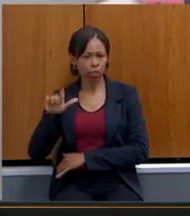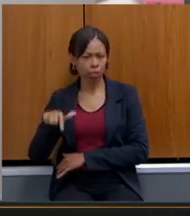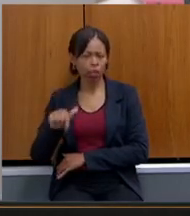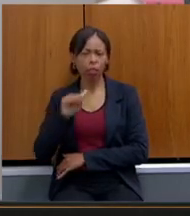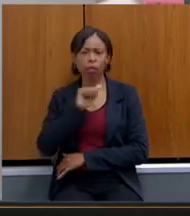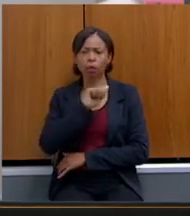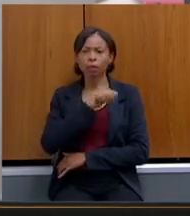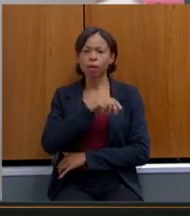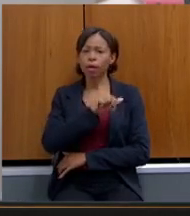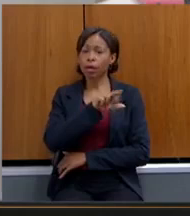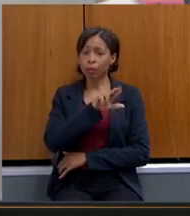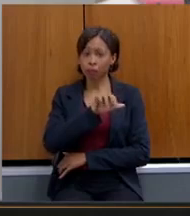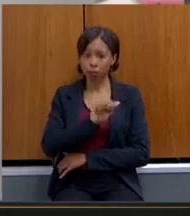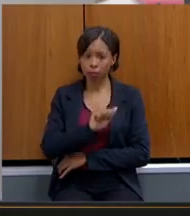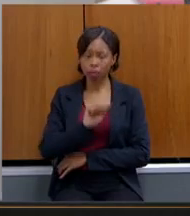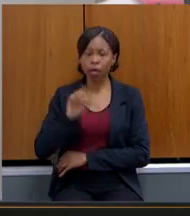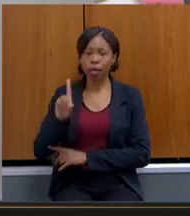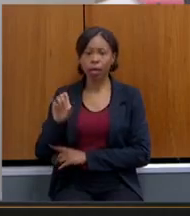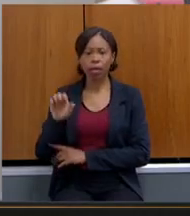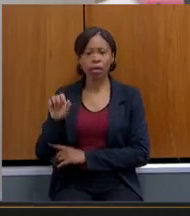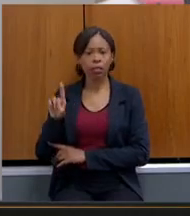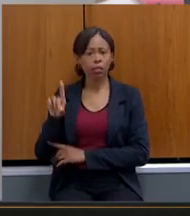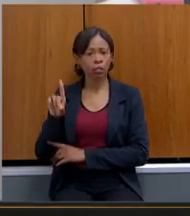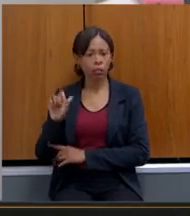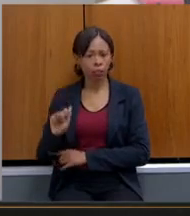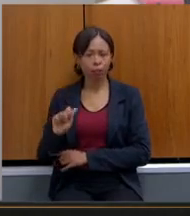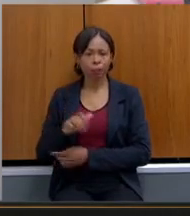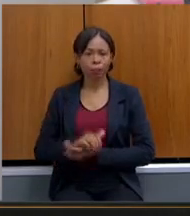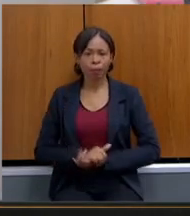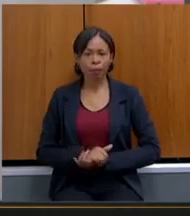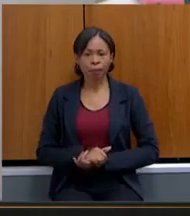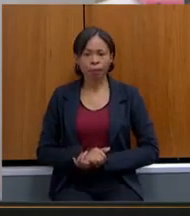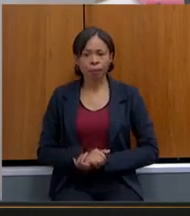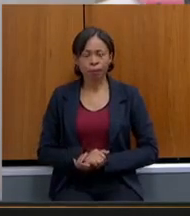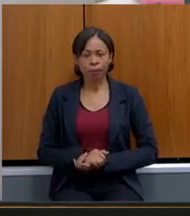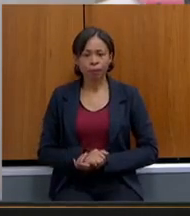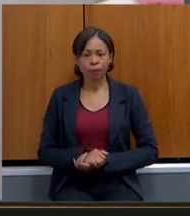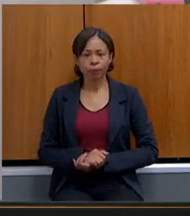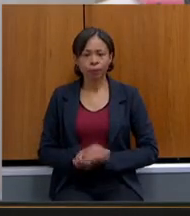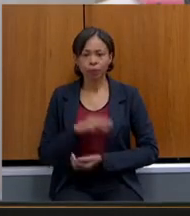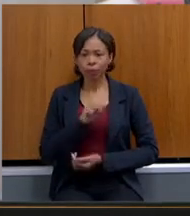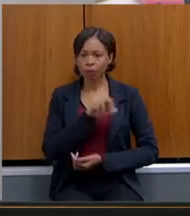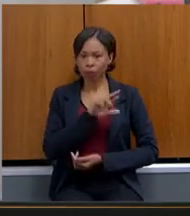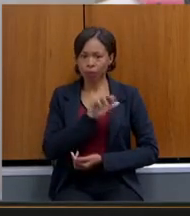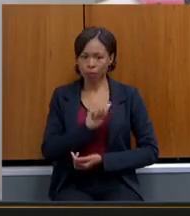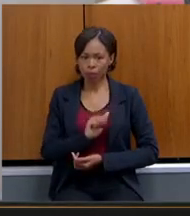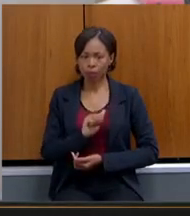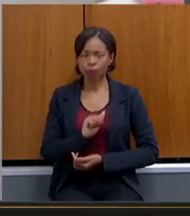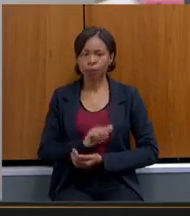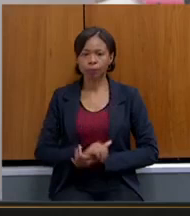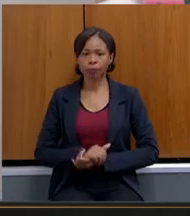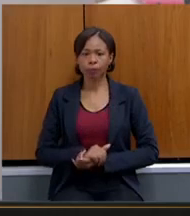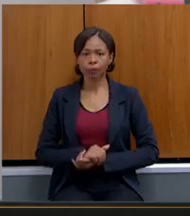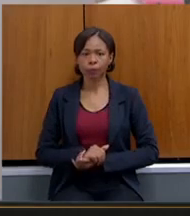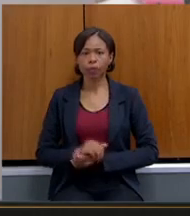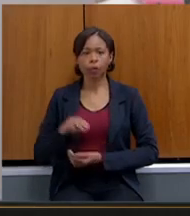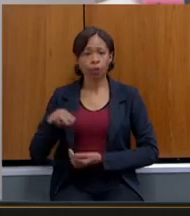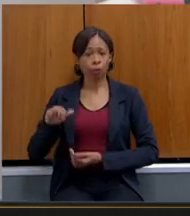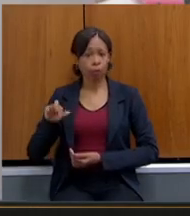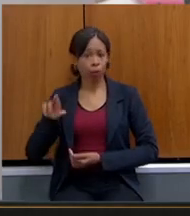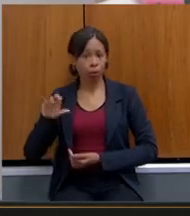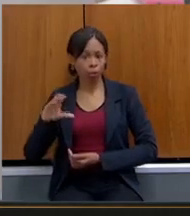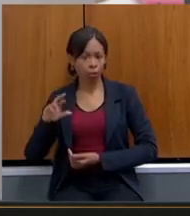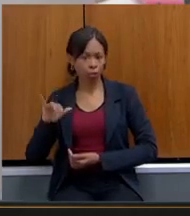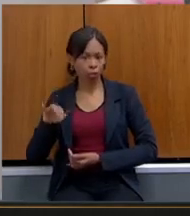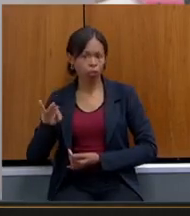Maria Angélica Lucas Edna de Mattos Batista Maria das Neves Beltrame Maria Cristina